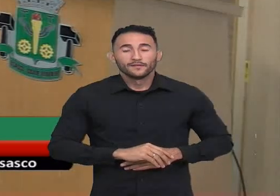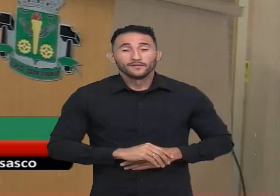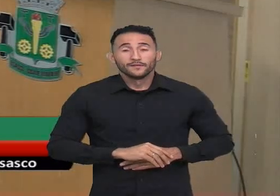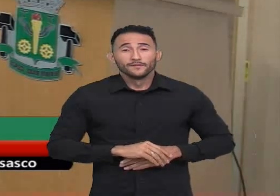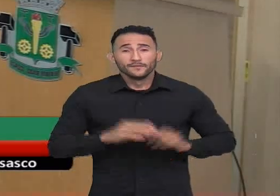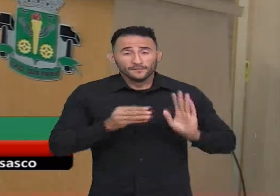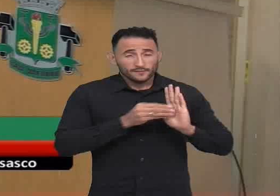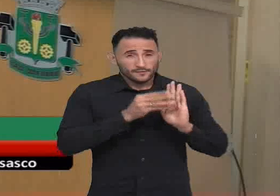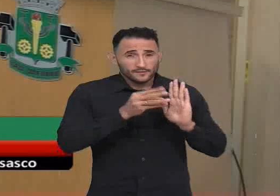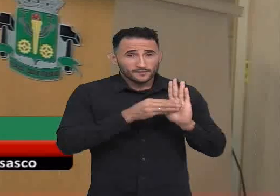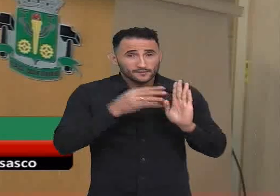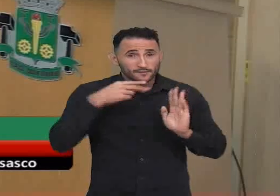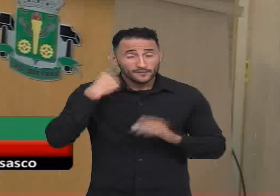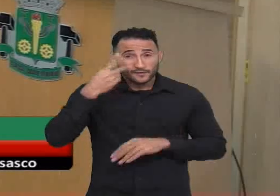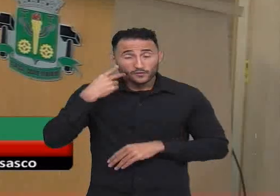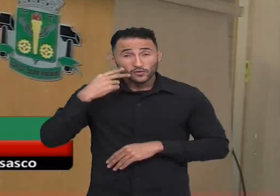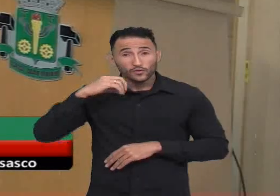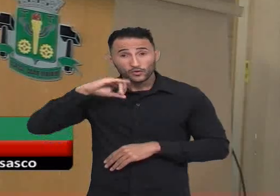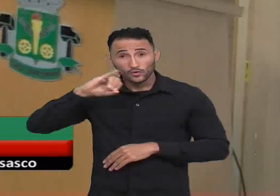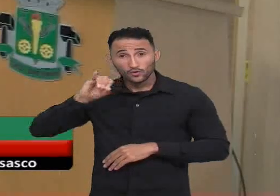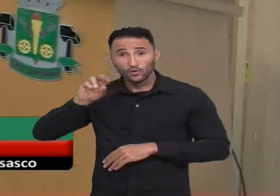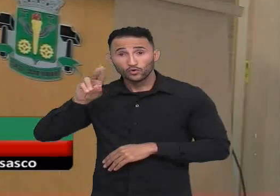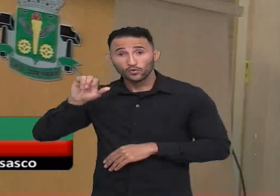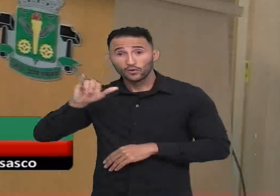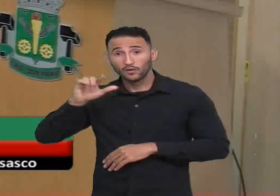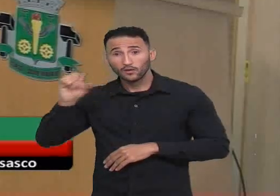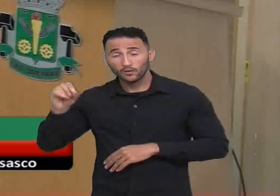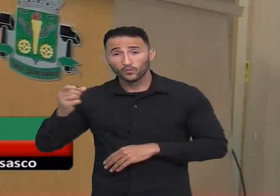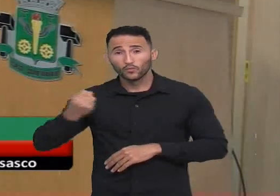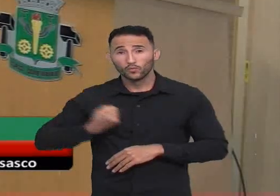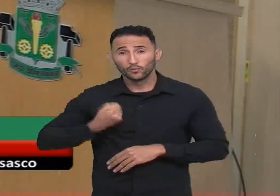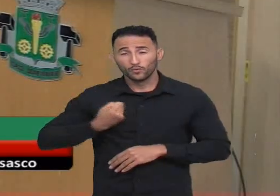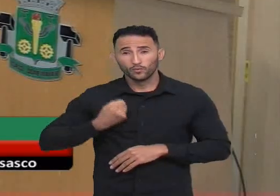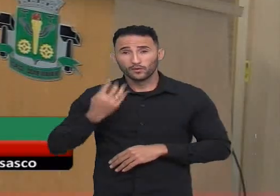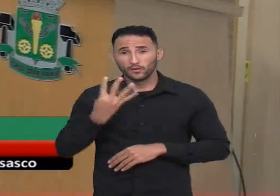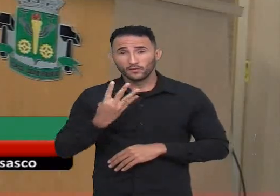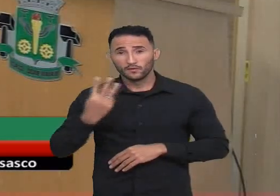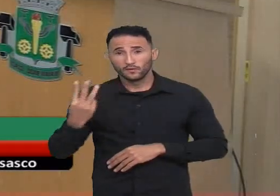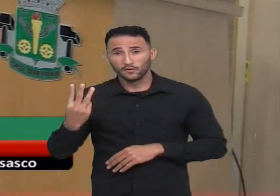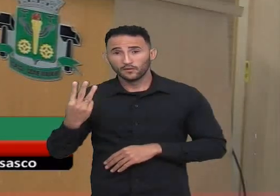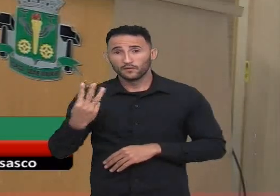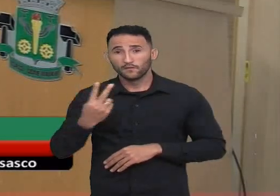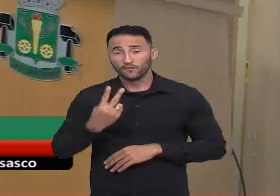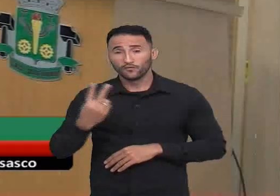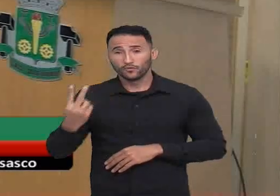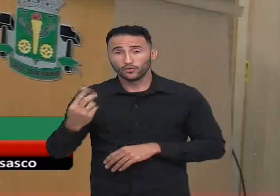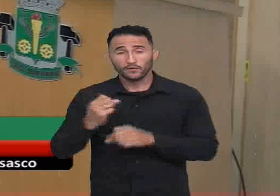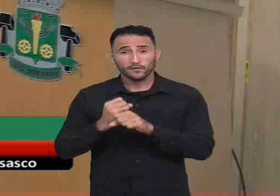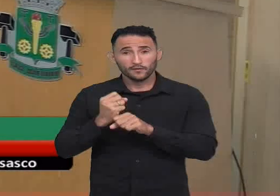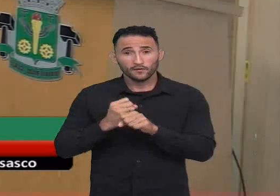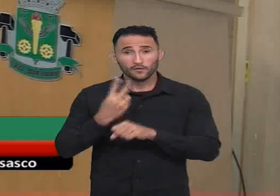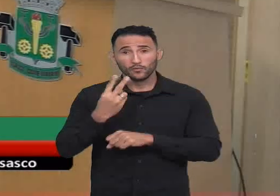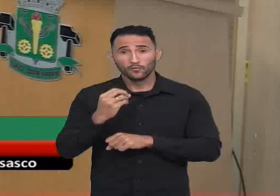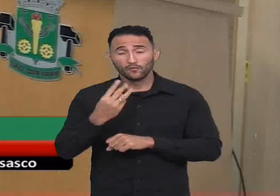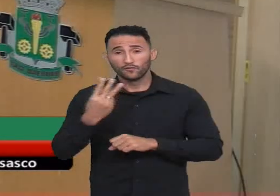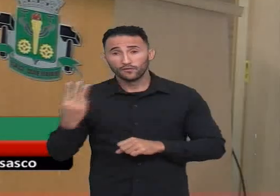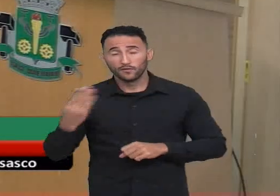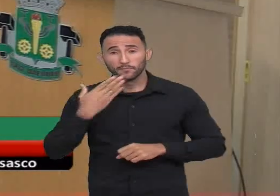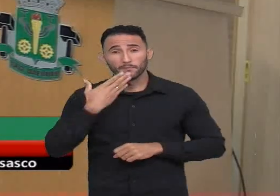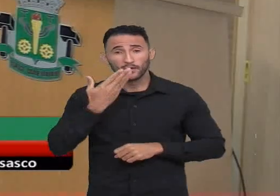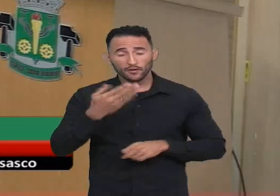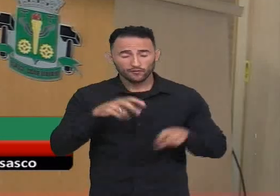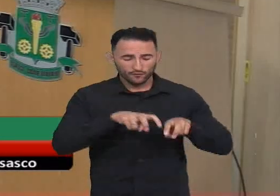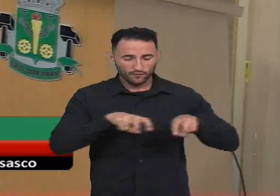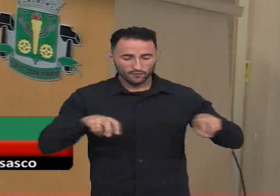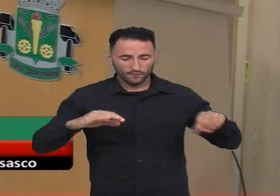Indicação do nobre vereador Julião. Indicação de número 4332 de 2023. Indica-se à mesa,